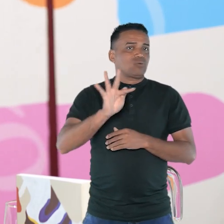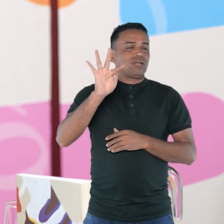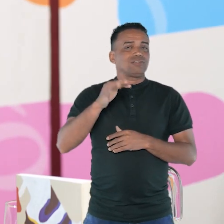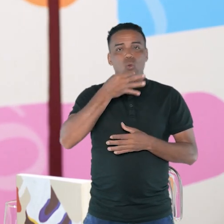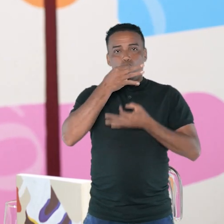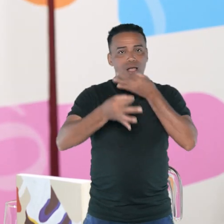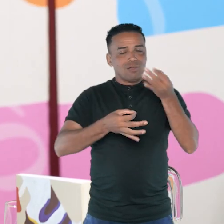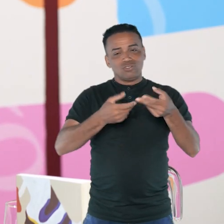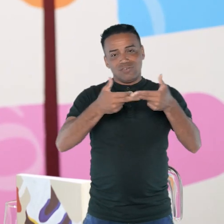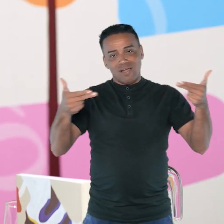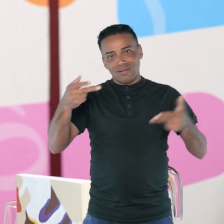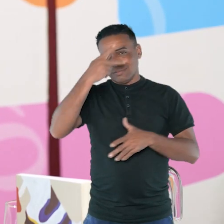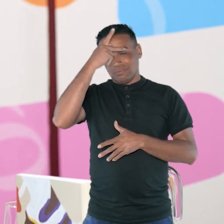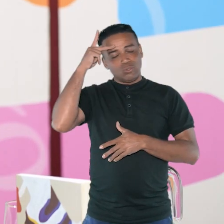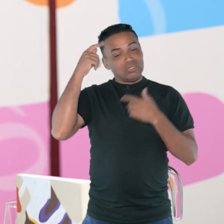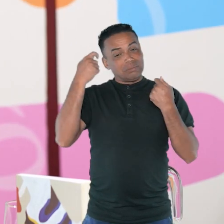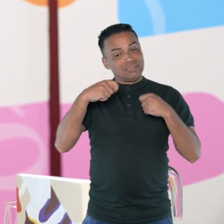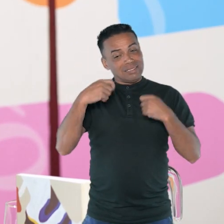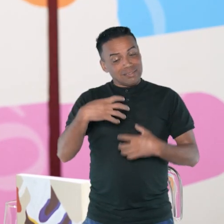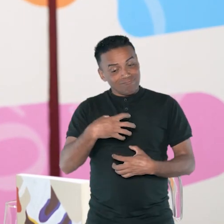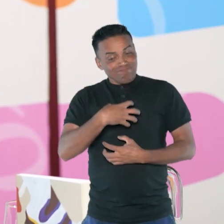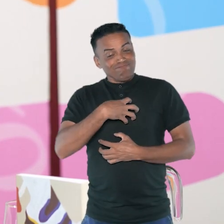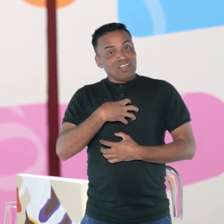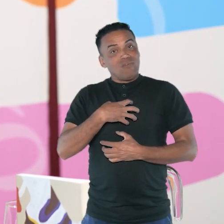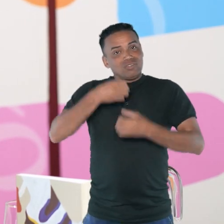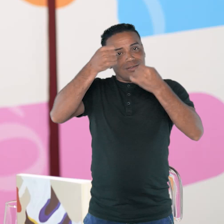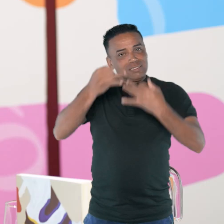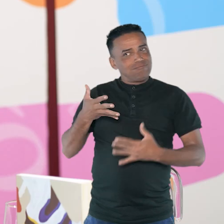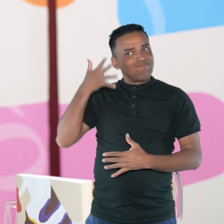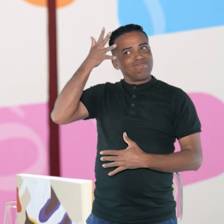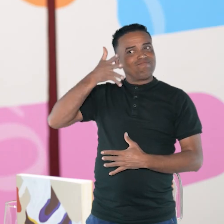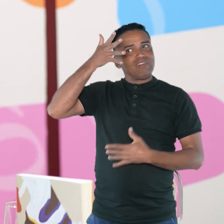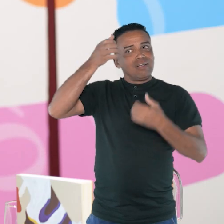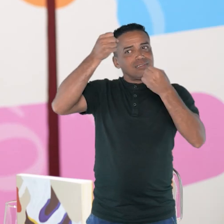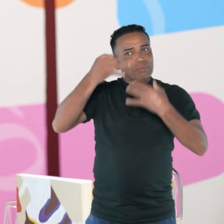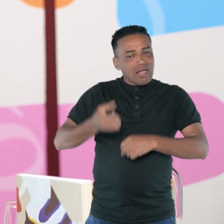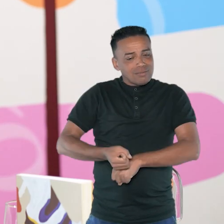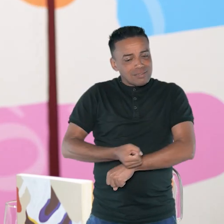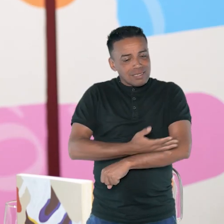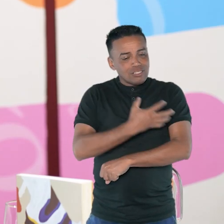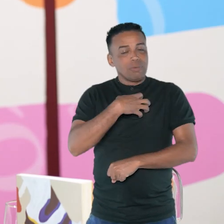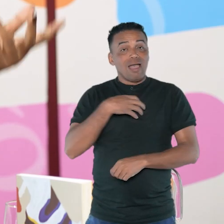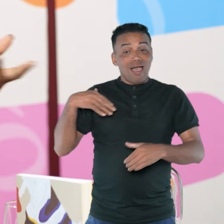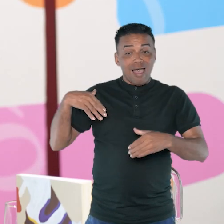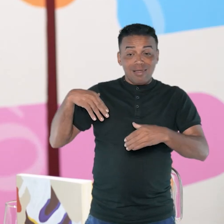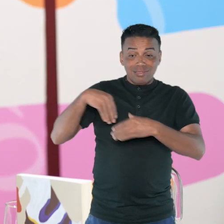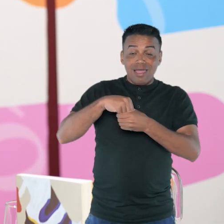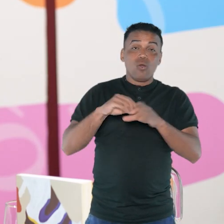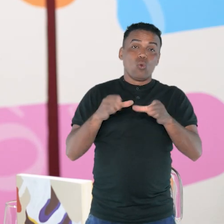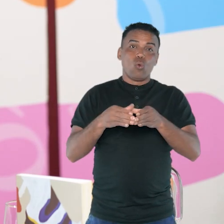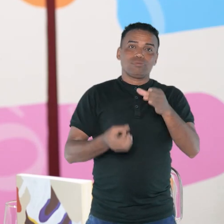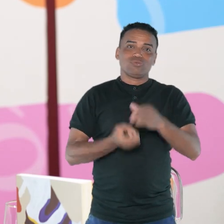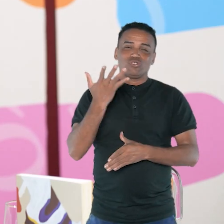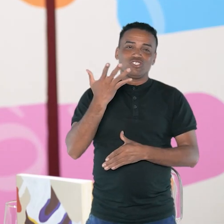aqui que, às vezes, precisa sentir, ouvir um pouquinho desse sentimento, né? Até chegar lá no Enegrecer e se fortalecer e estar